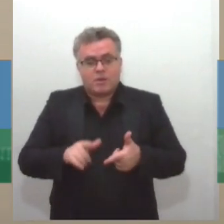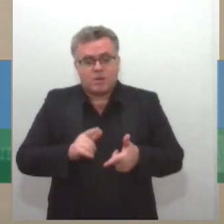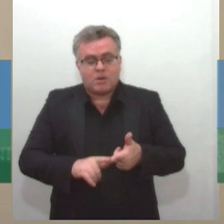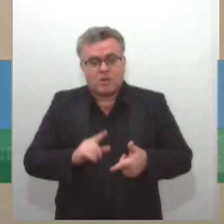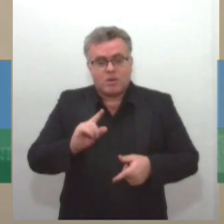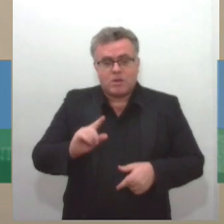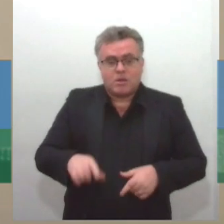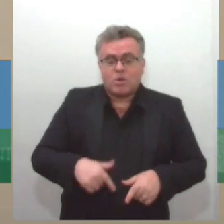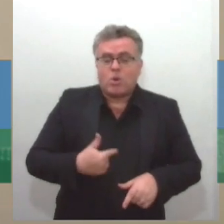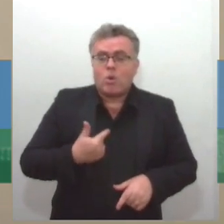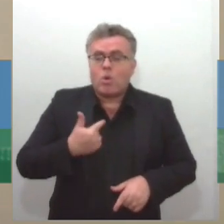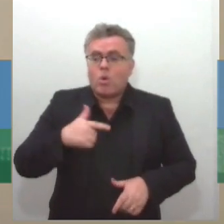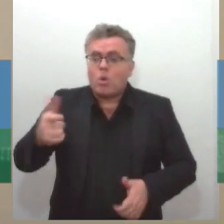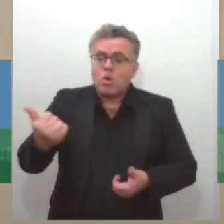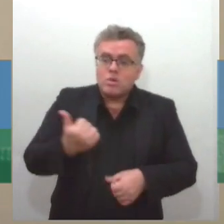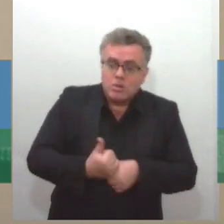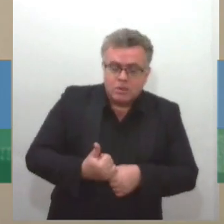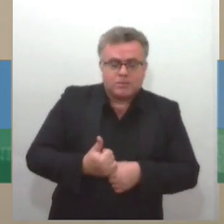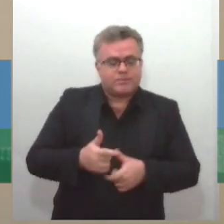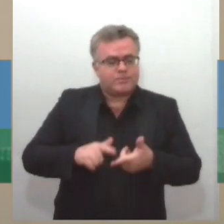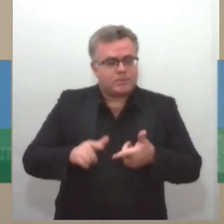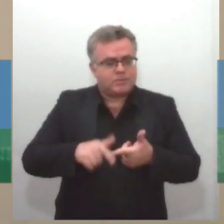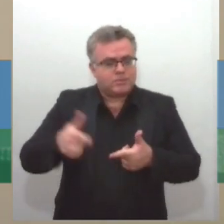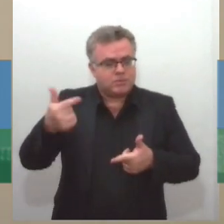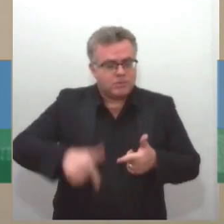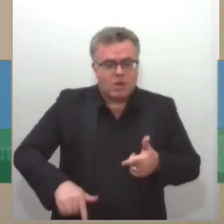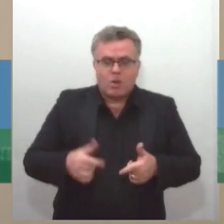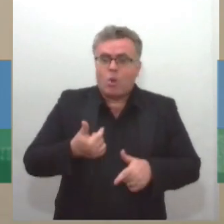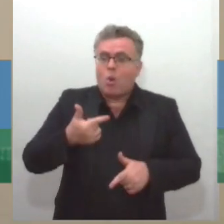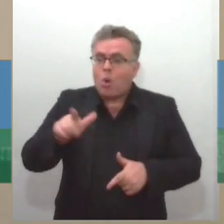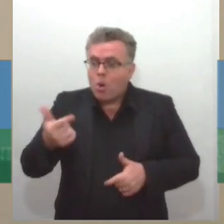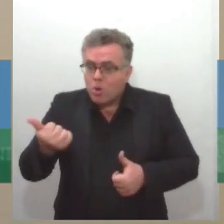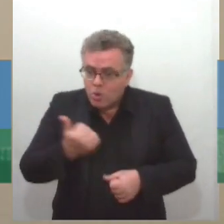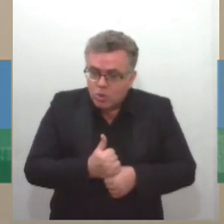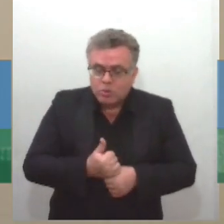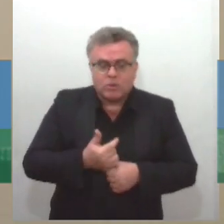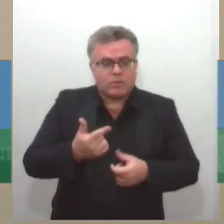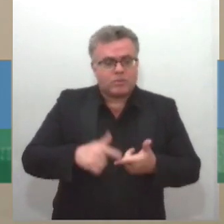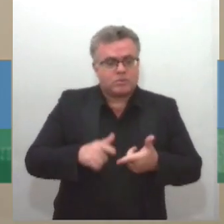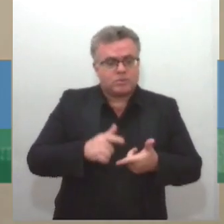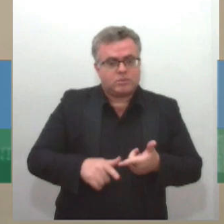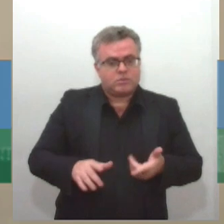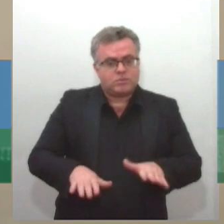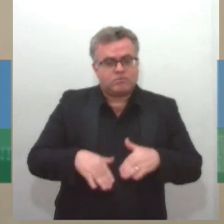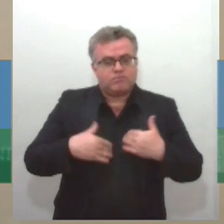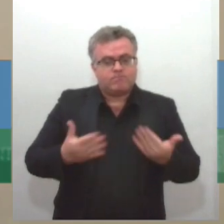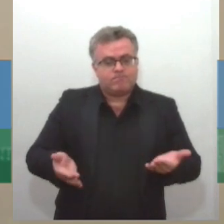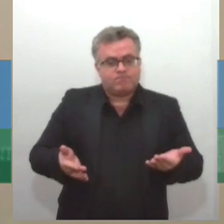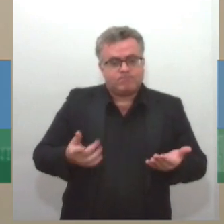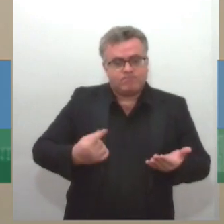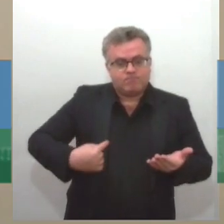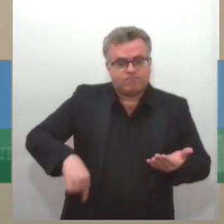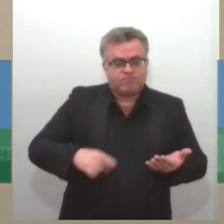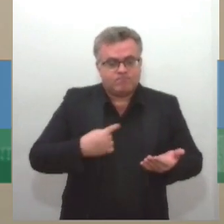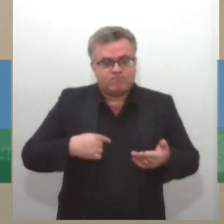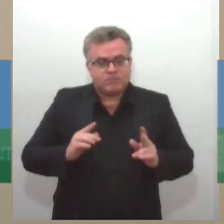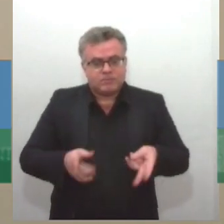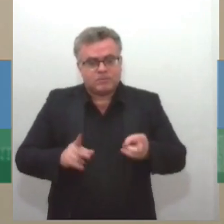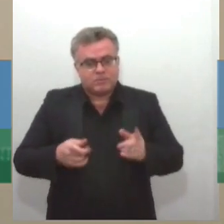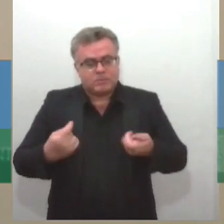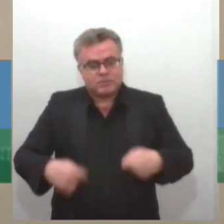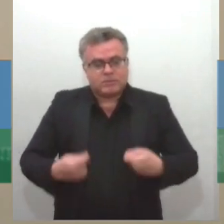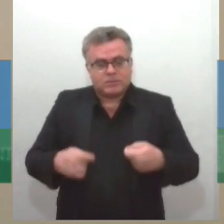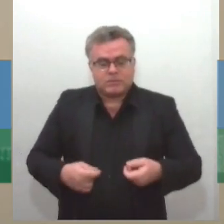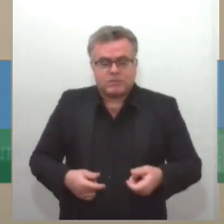próximo mandato. E por isso, na nossa avaliação, a questão vem se arrastando ao longo dos anos. Eu acho